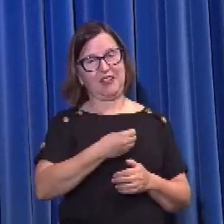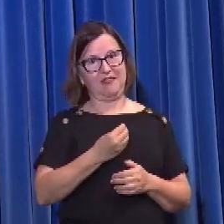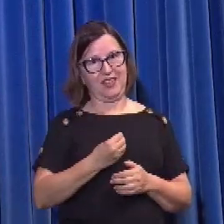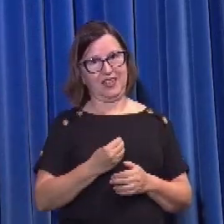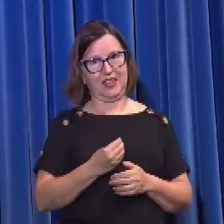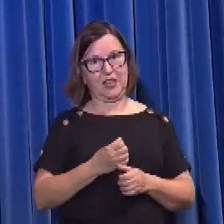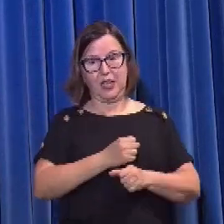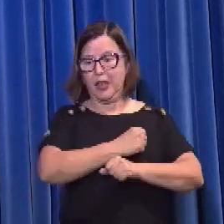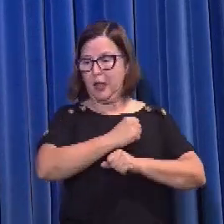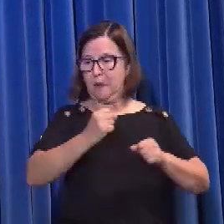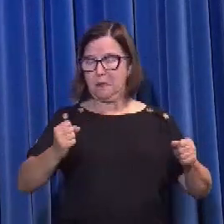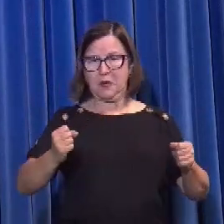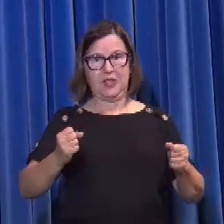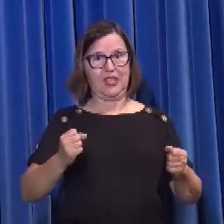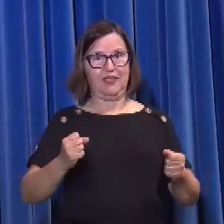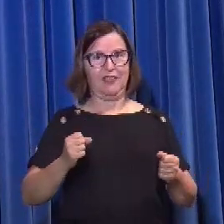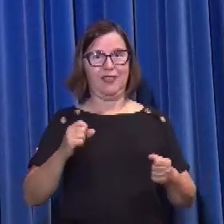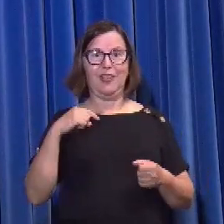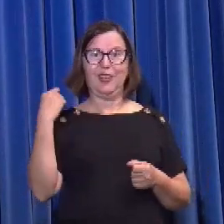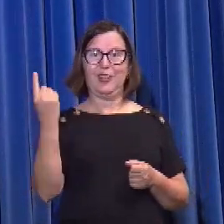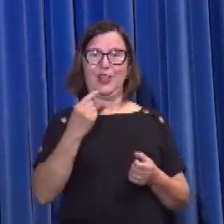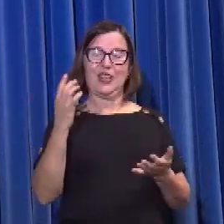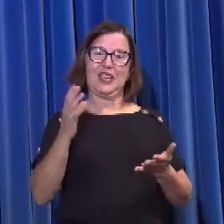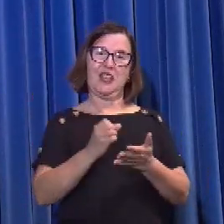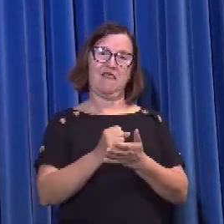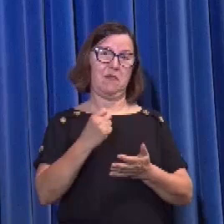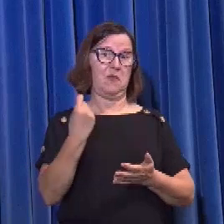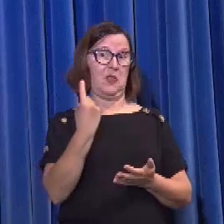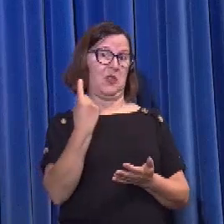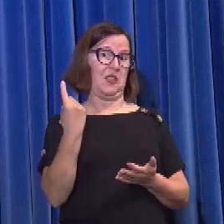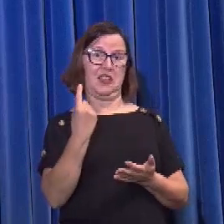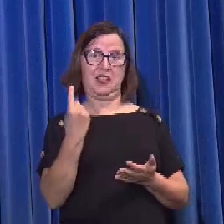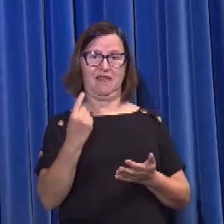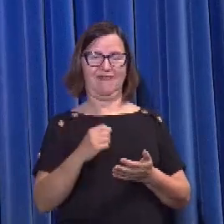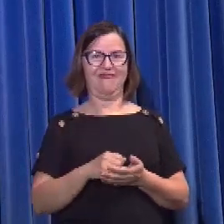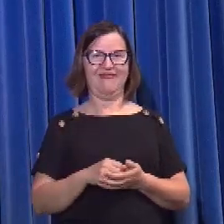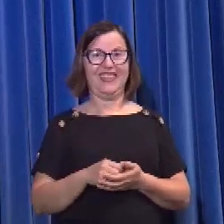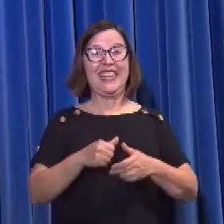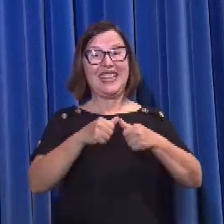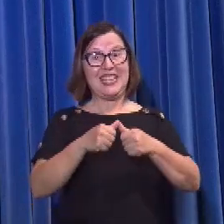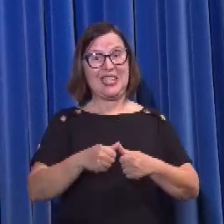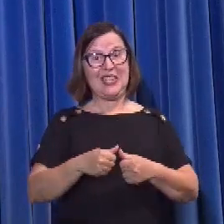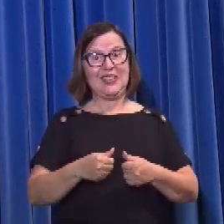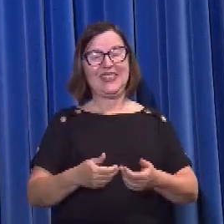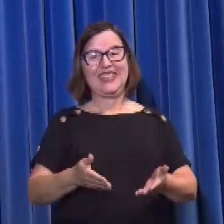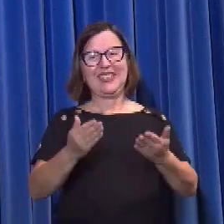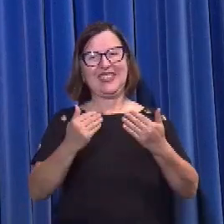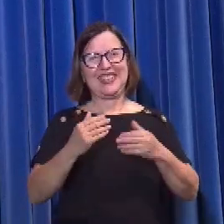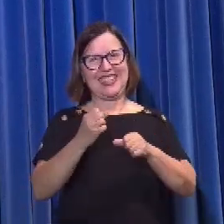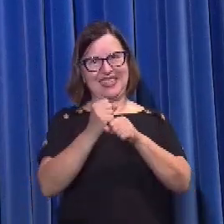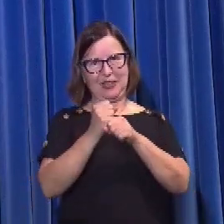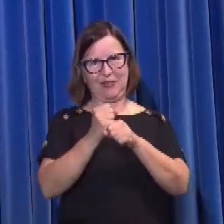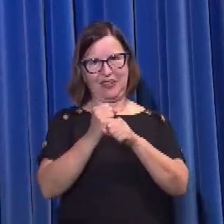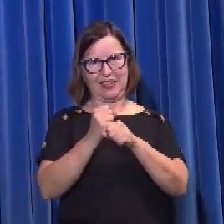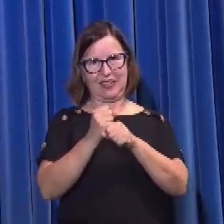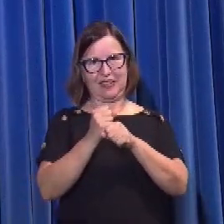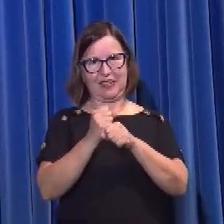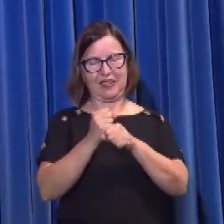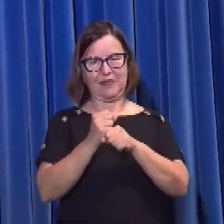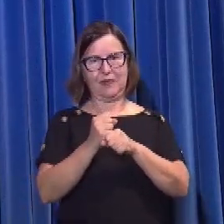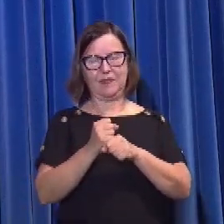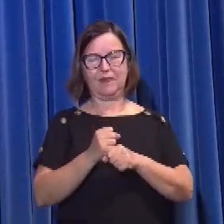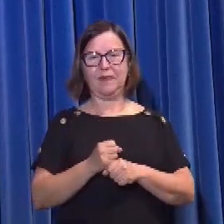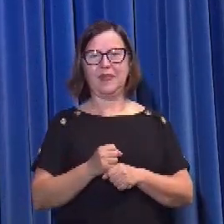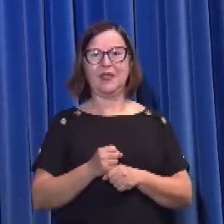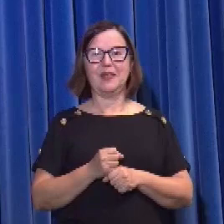ser salvos. É isso que te dá segurança e me dá segurança. Não é o meu desempenho, mas é o